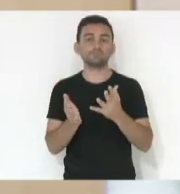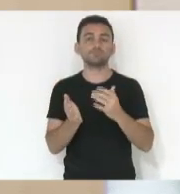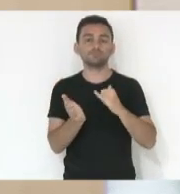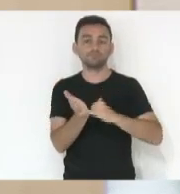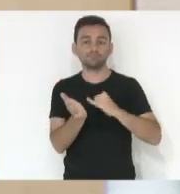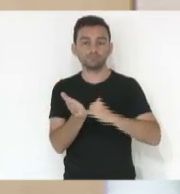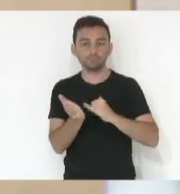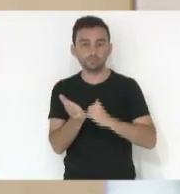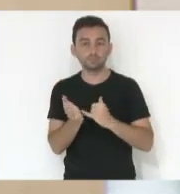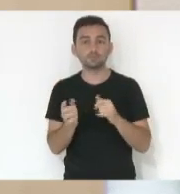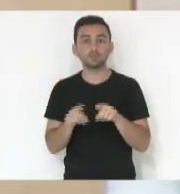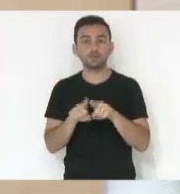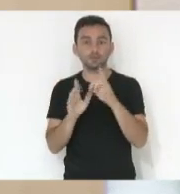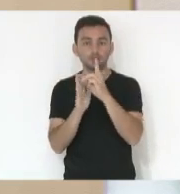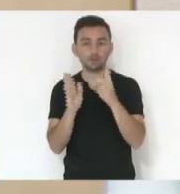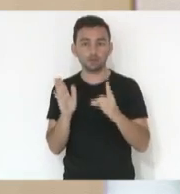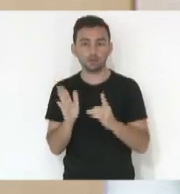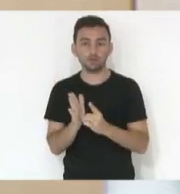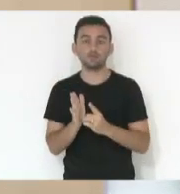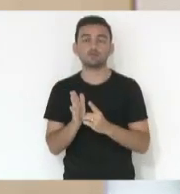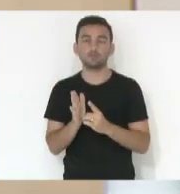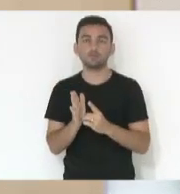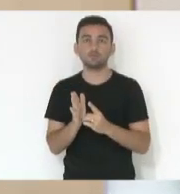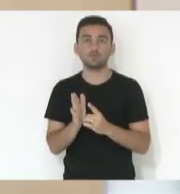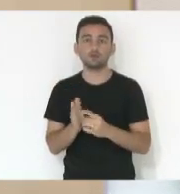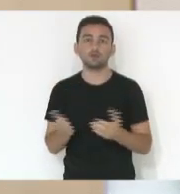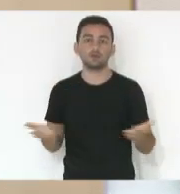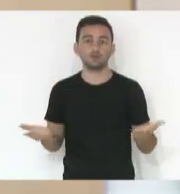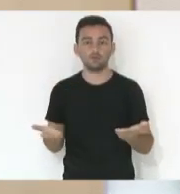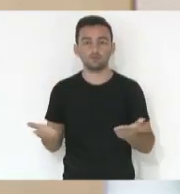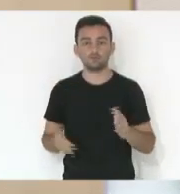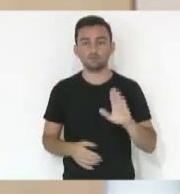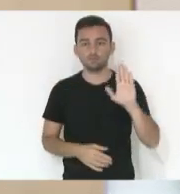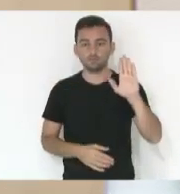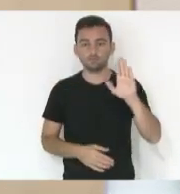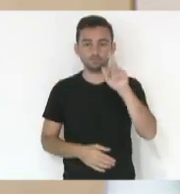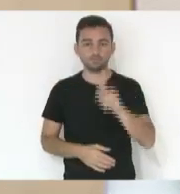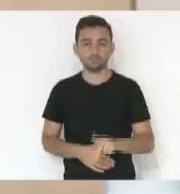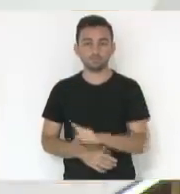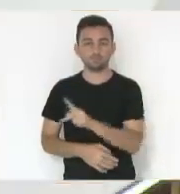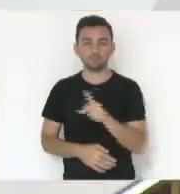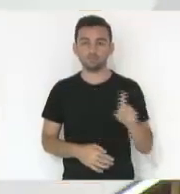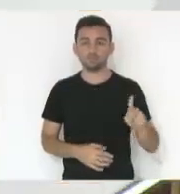aos decretos do incentivo fiscal. Agora sim, com a palavra, o deputado Padre Pedro Baldiceira.